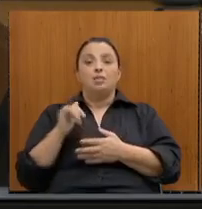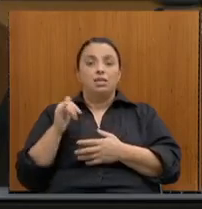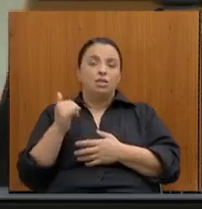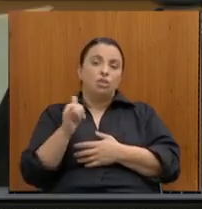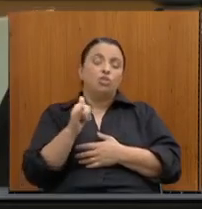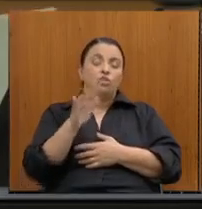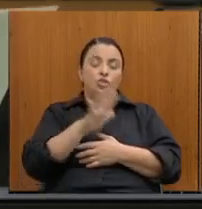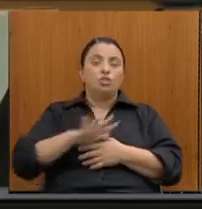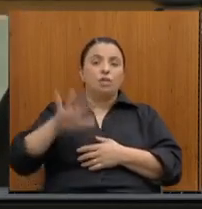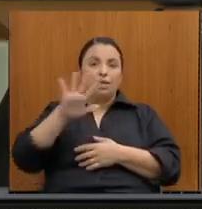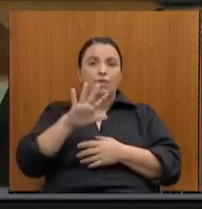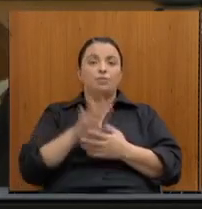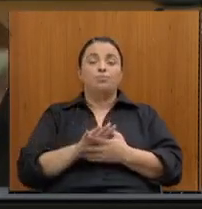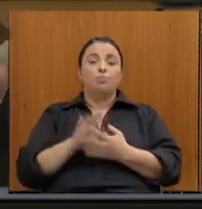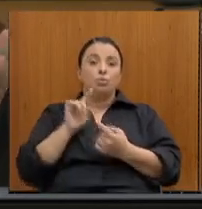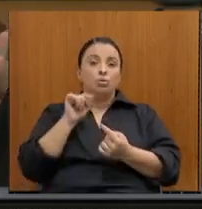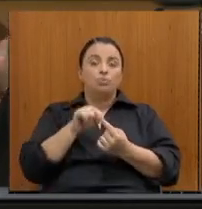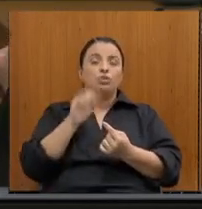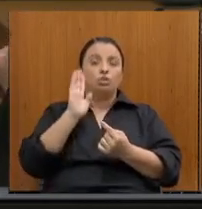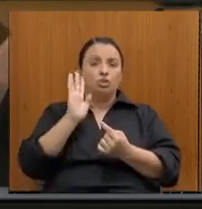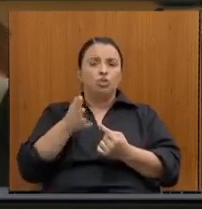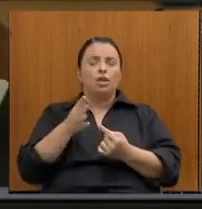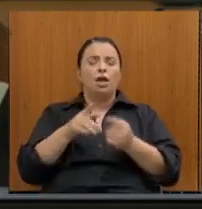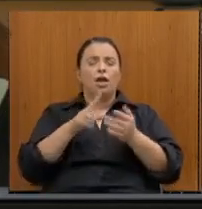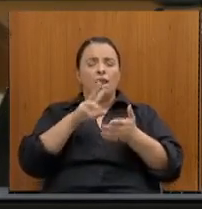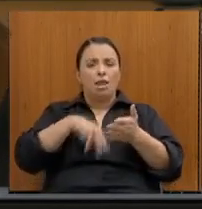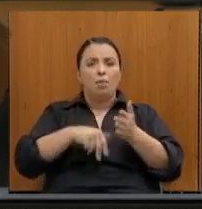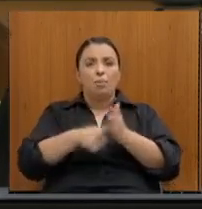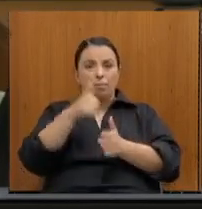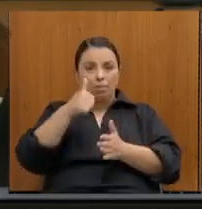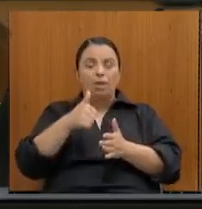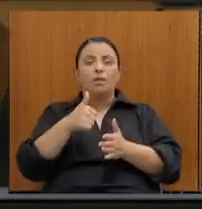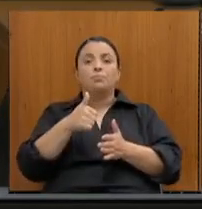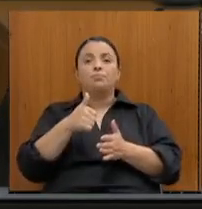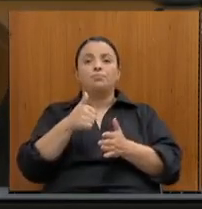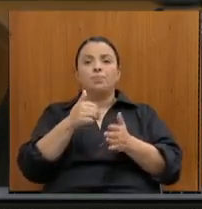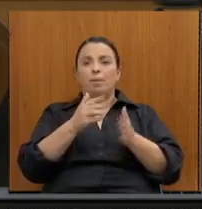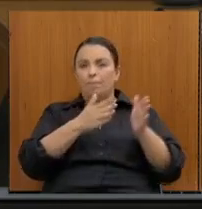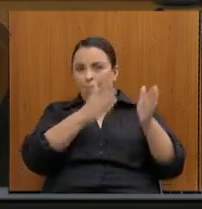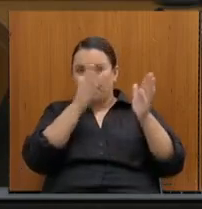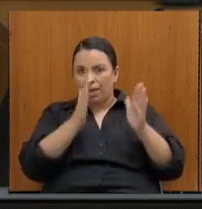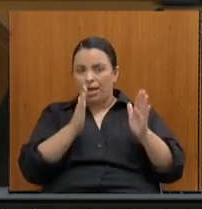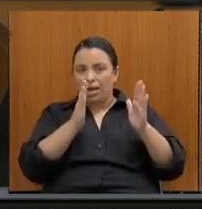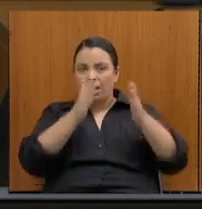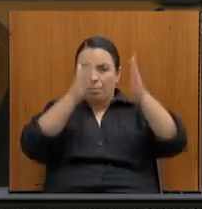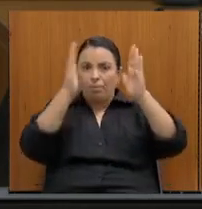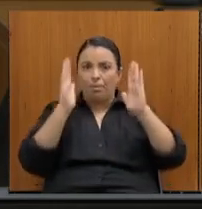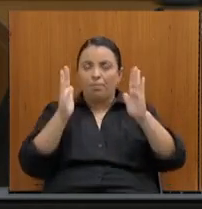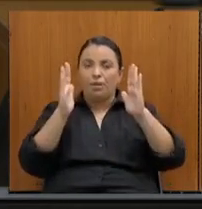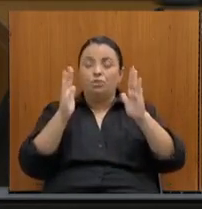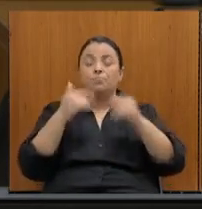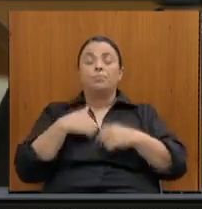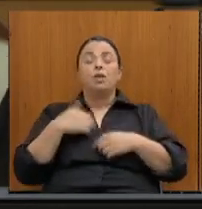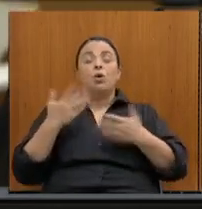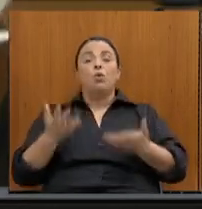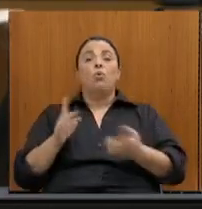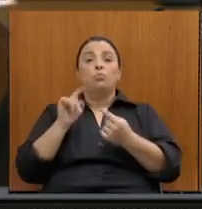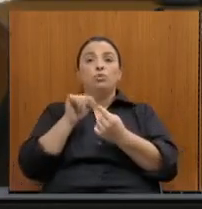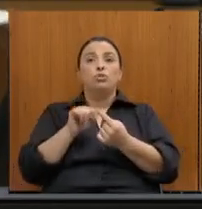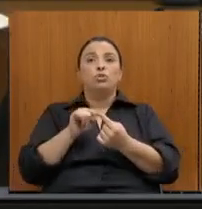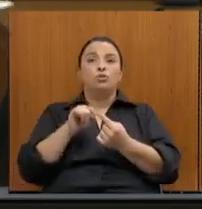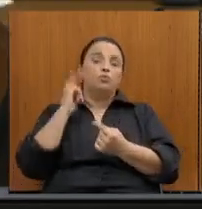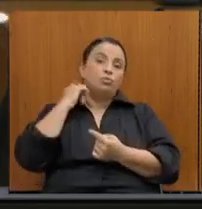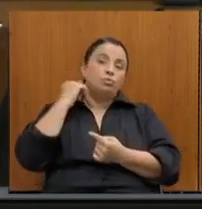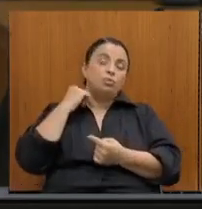mas é aquela leitura pera Pati então o objetivo de Minas e do Brasil no